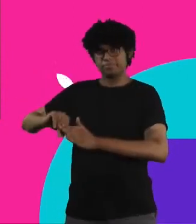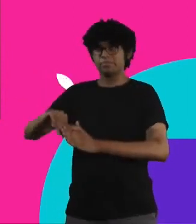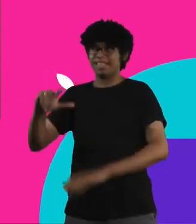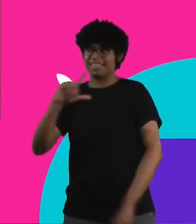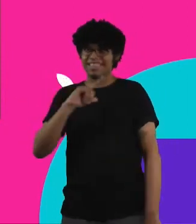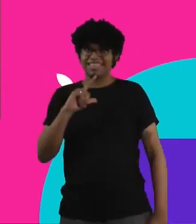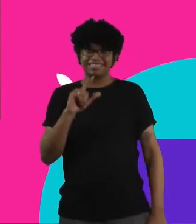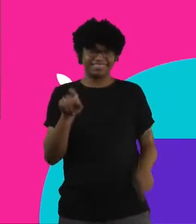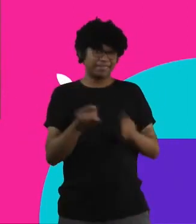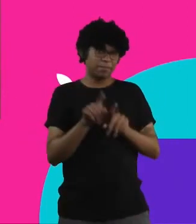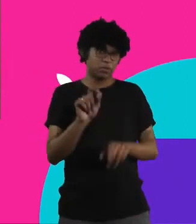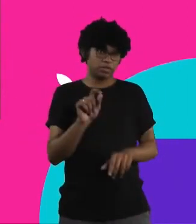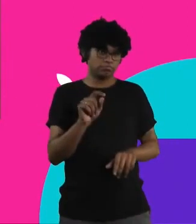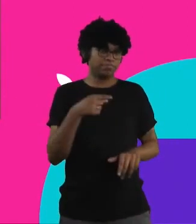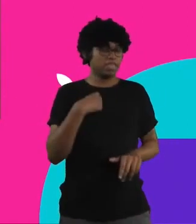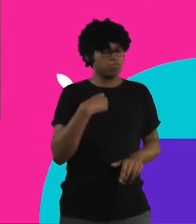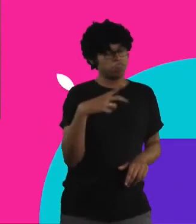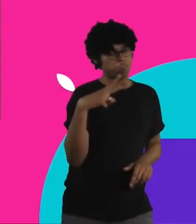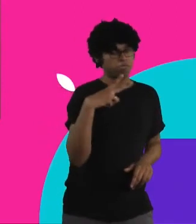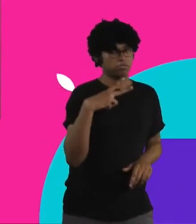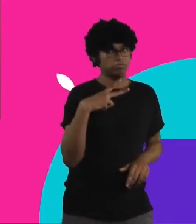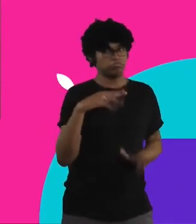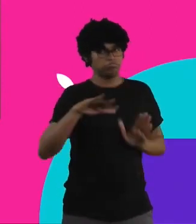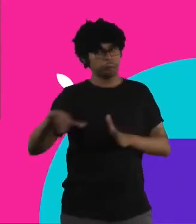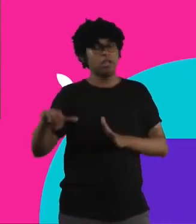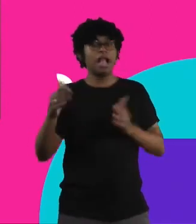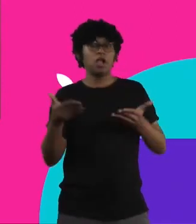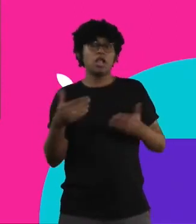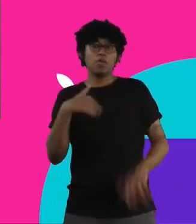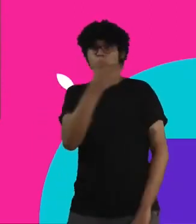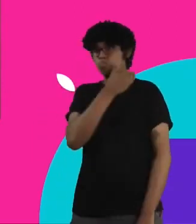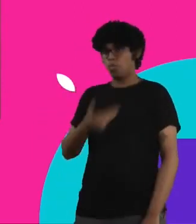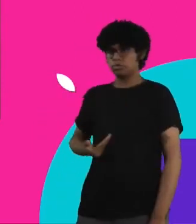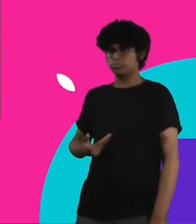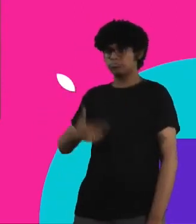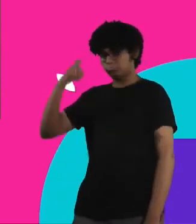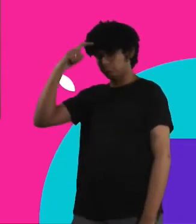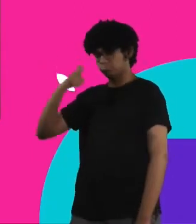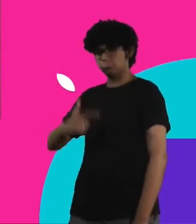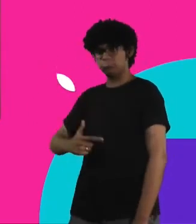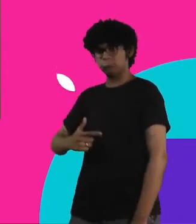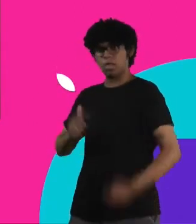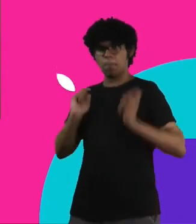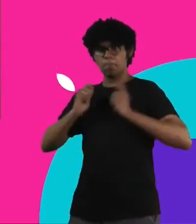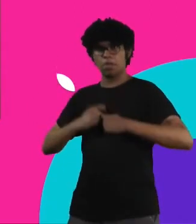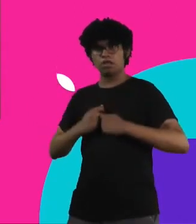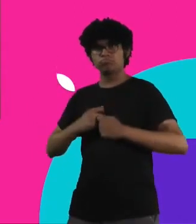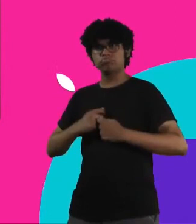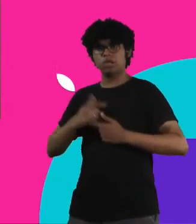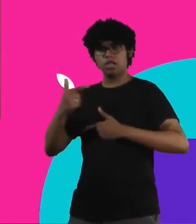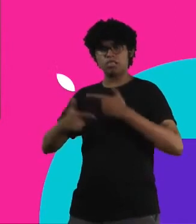que eu estou no campo privado, agora eu vou para o campo público. Agora eu sou o executivo, que na verdade que eu estou